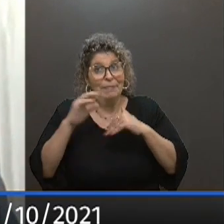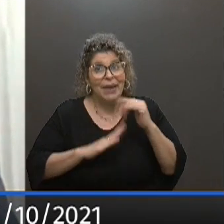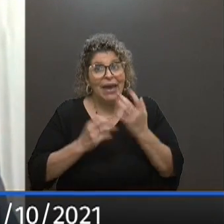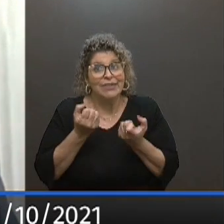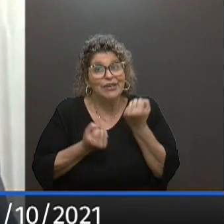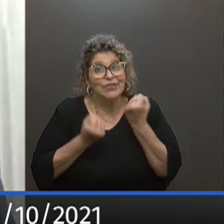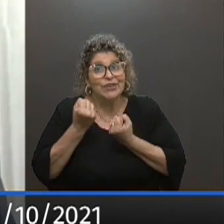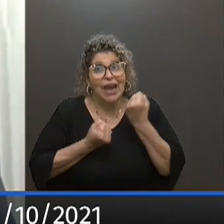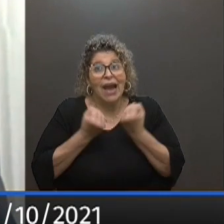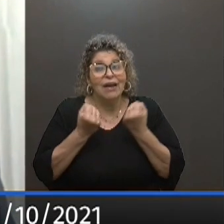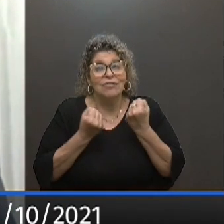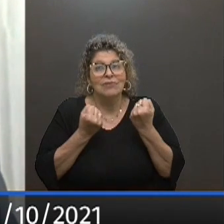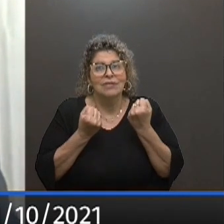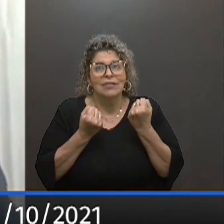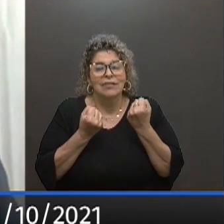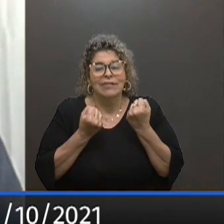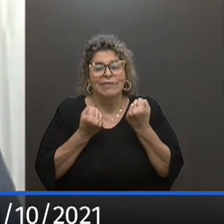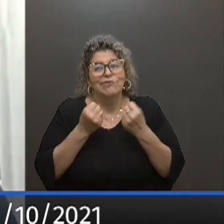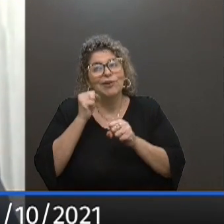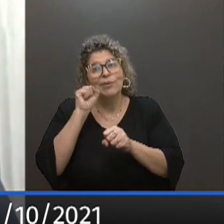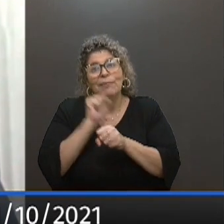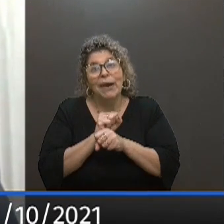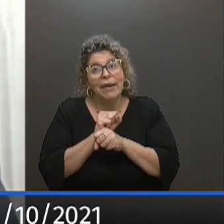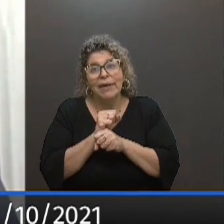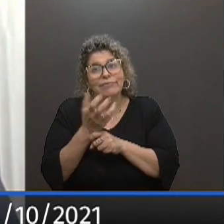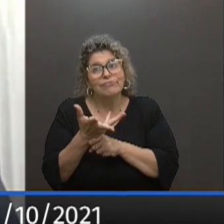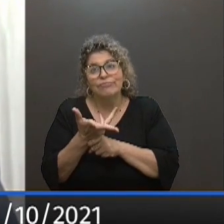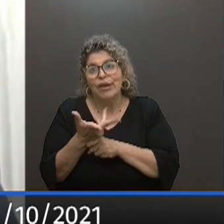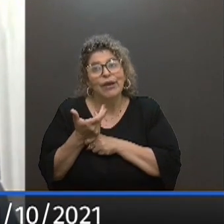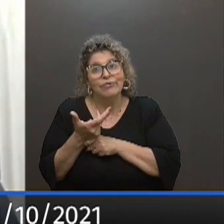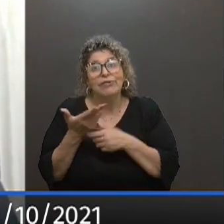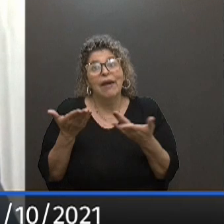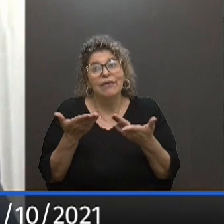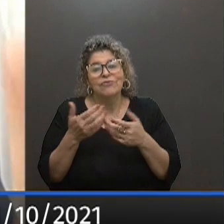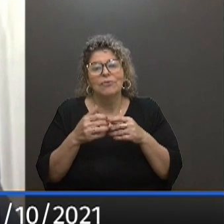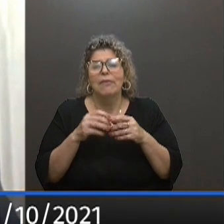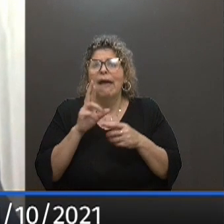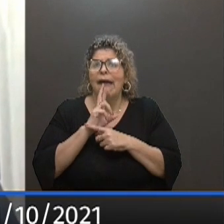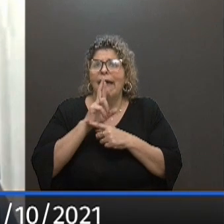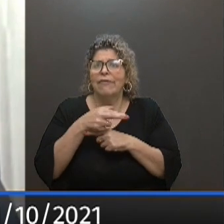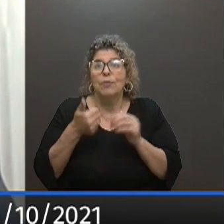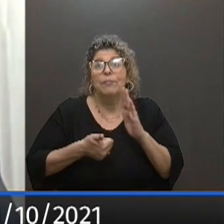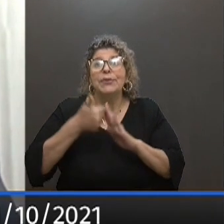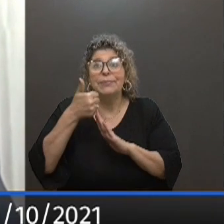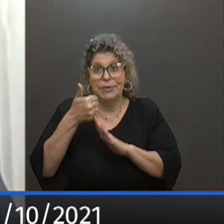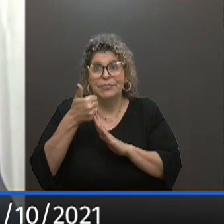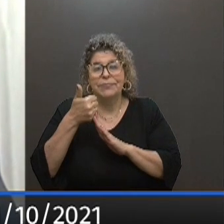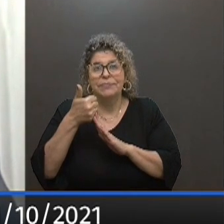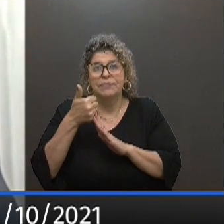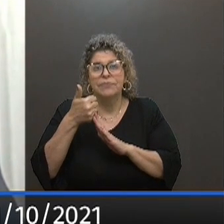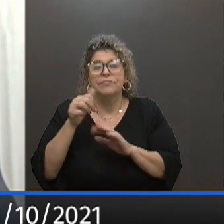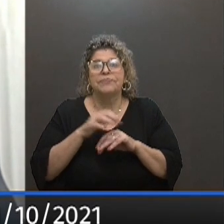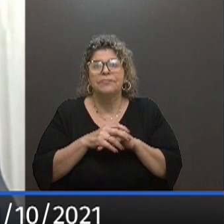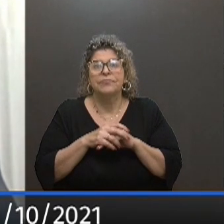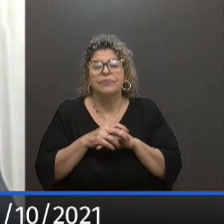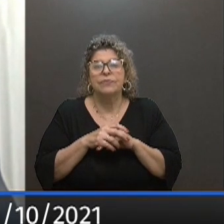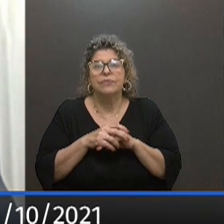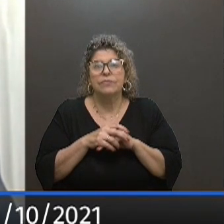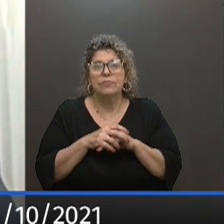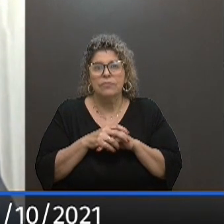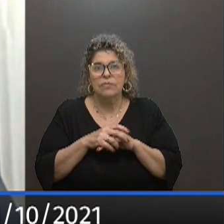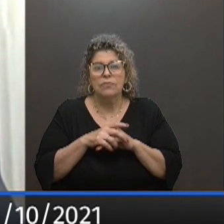práticas e não tem andado com agilidade que a gente desejava várias razões primeiro nós temos aí